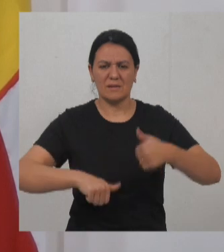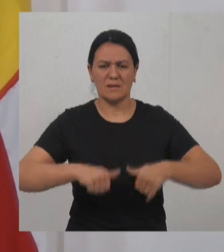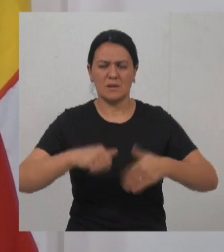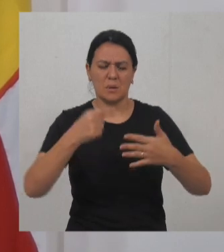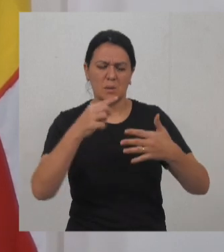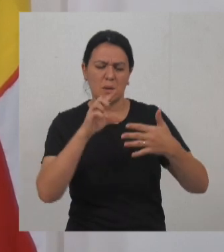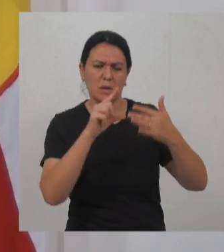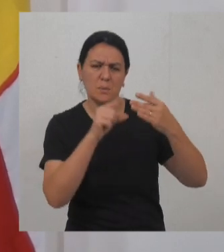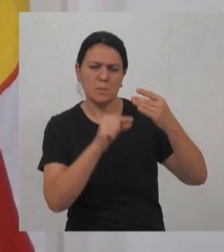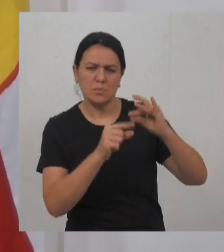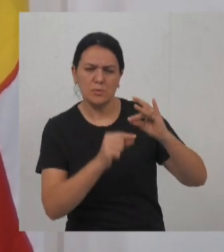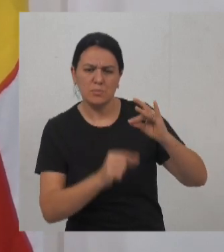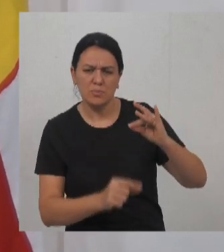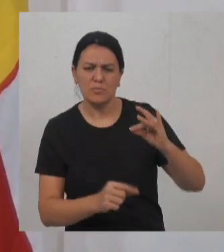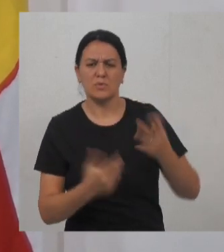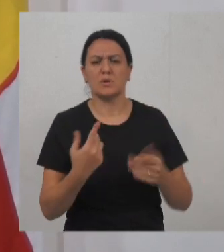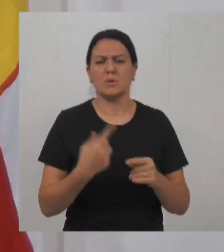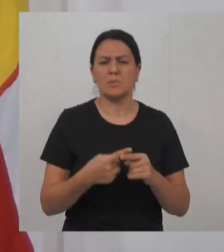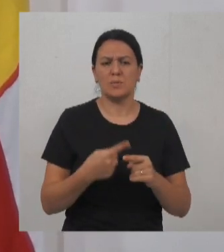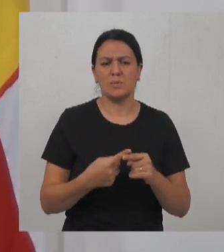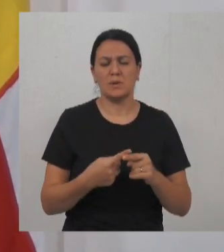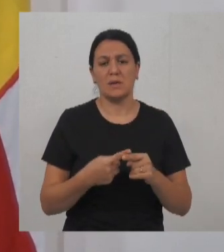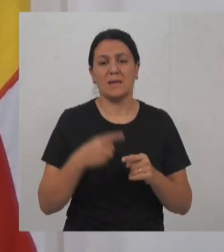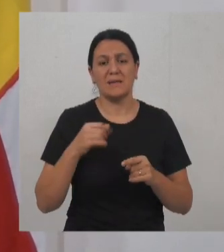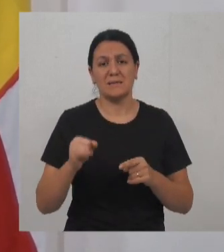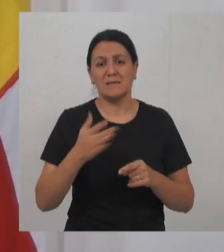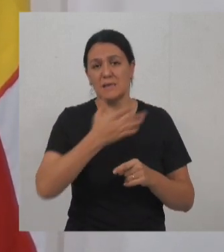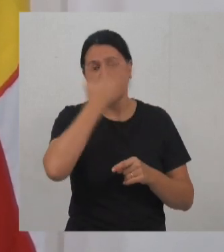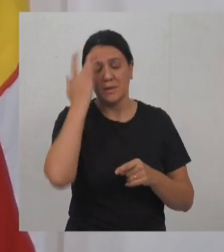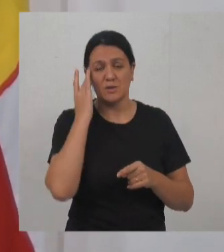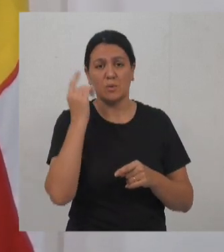Justiça Eleitoral garante que apenas aqueles que cumprem todos os